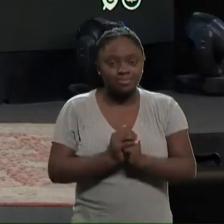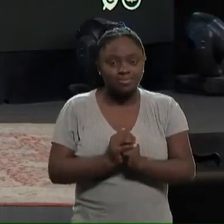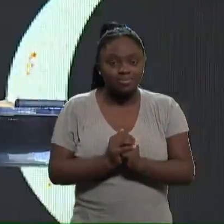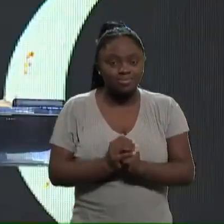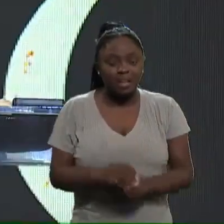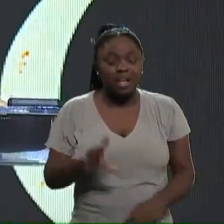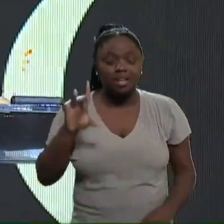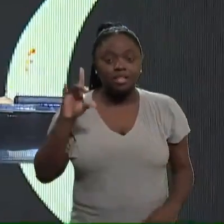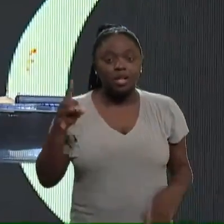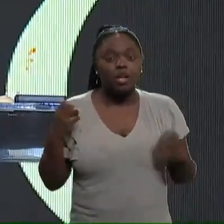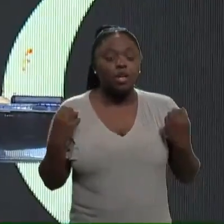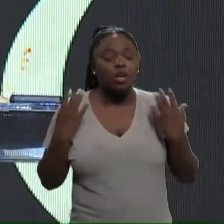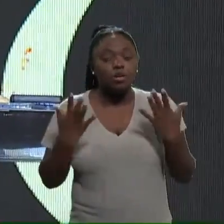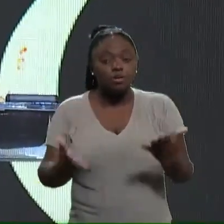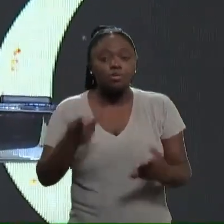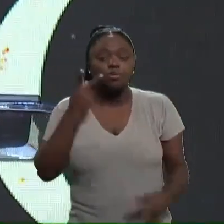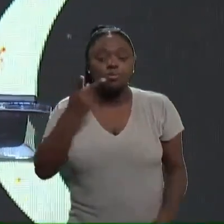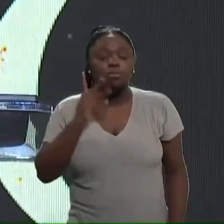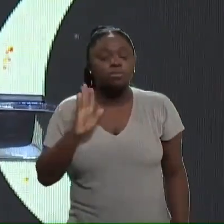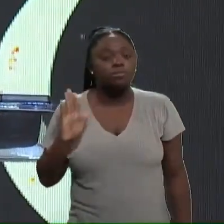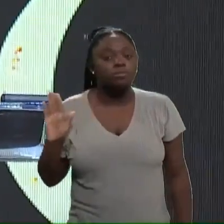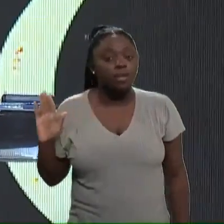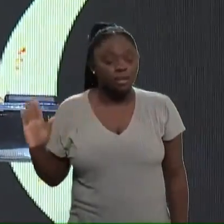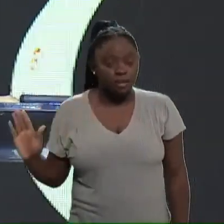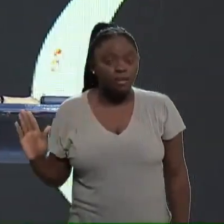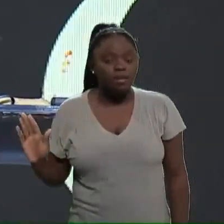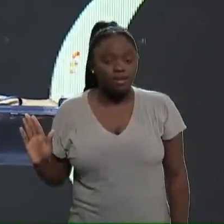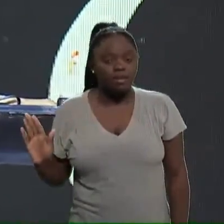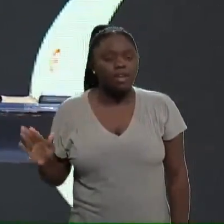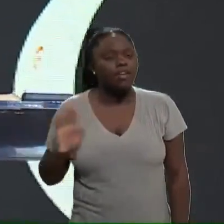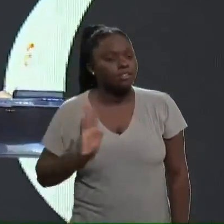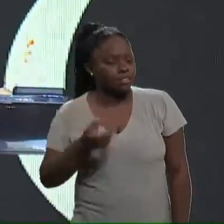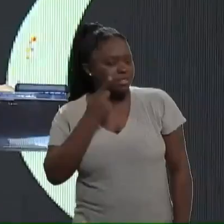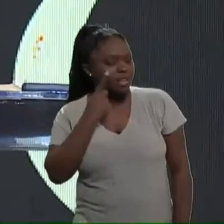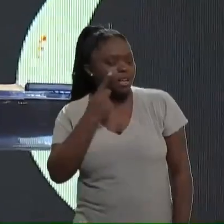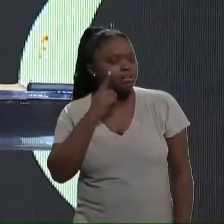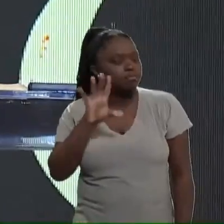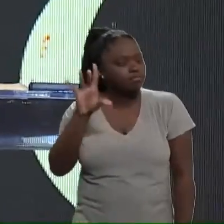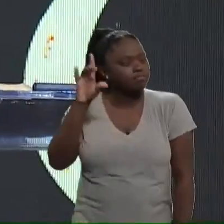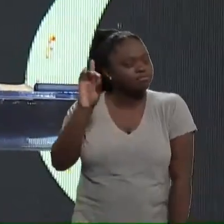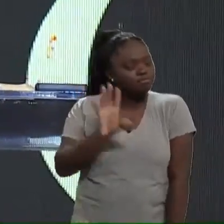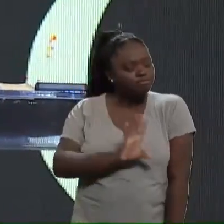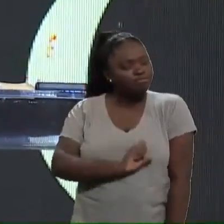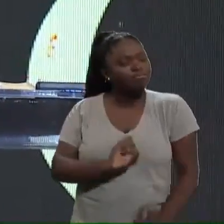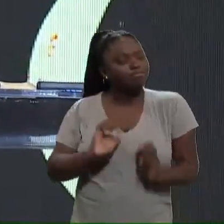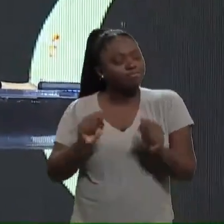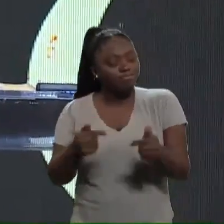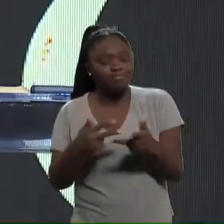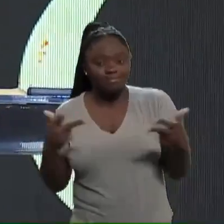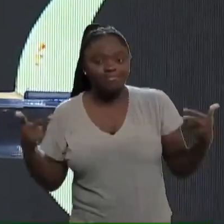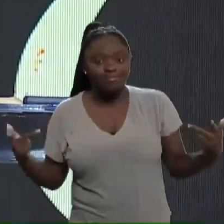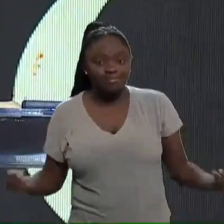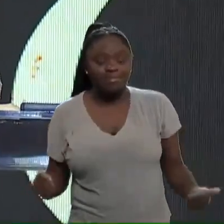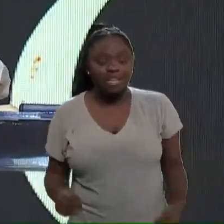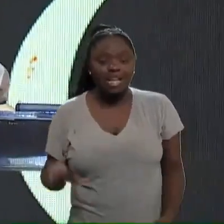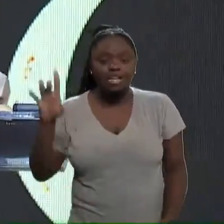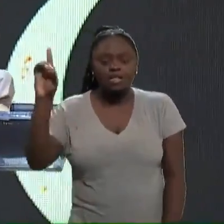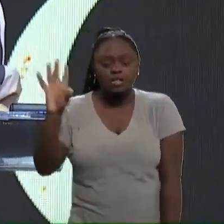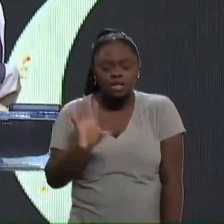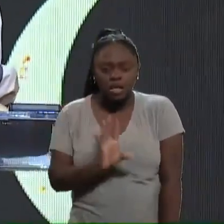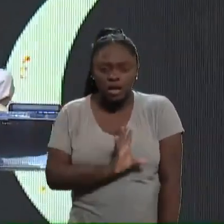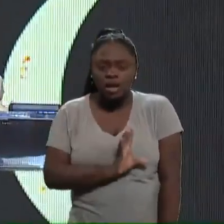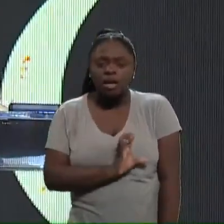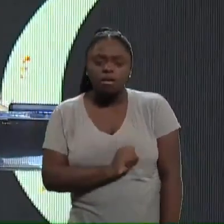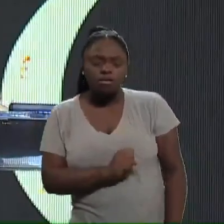Deus está dando uma promessa. Você já viu que Deus, Ele ama fazer essas coisas? Ele ama